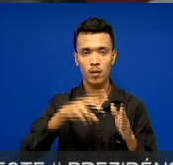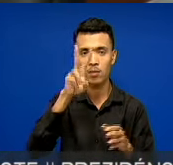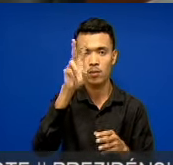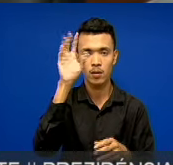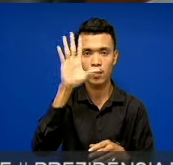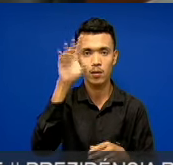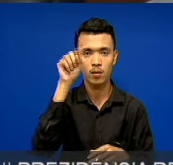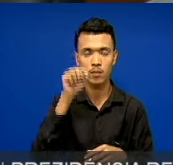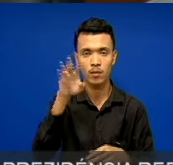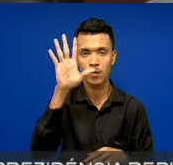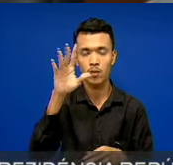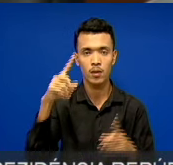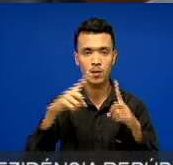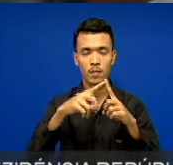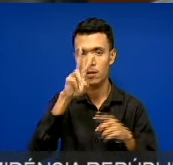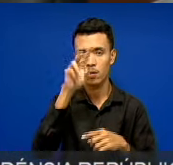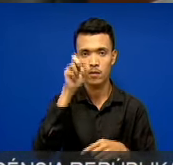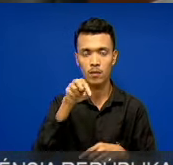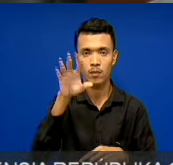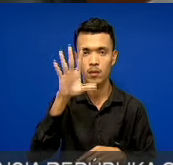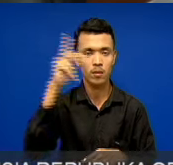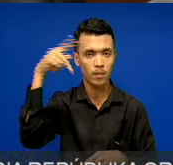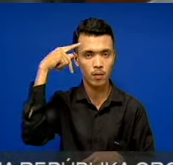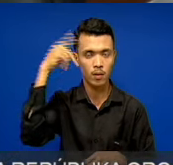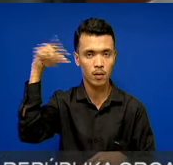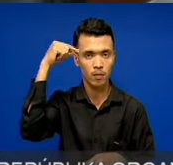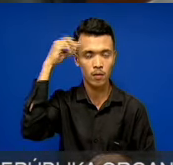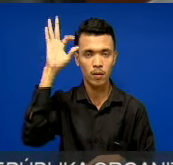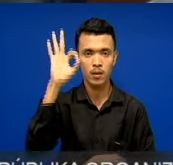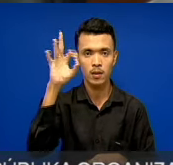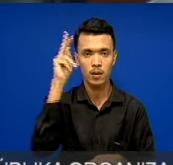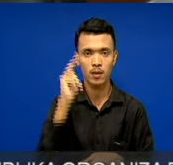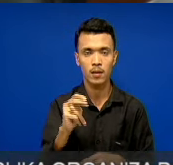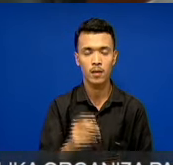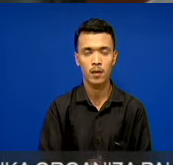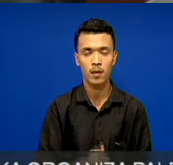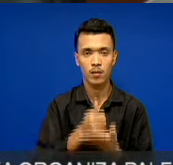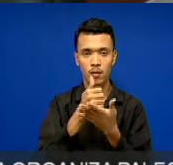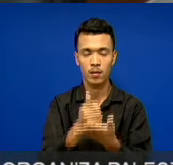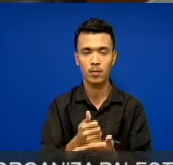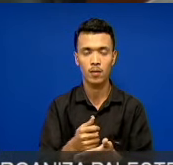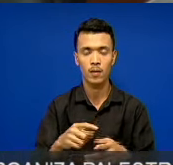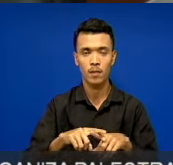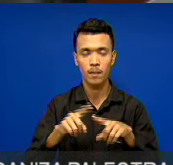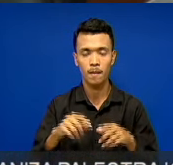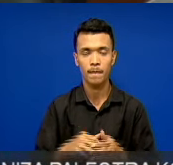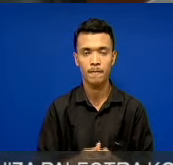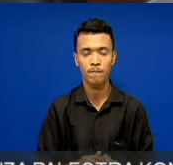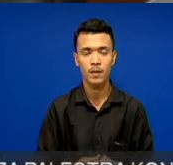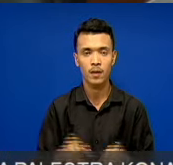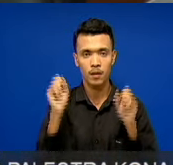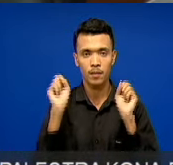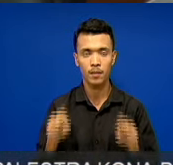5,2,5 na política nona governo ninian, imediata atubel trava tendência Folin sai na fatin. Imagina de, nebel